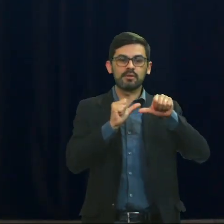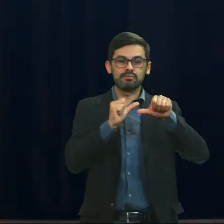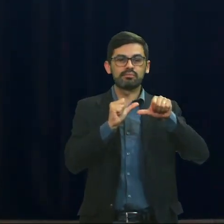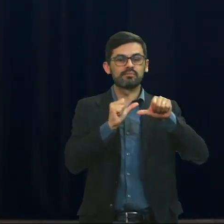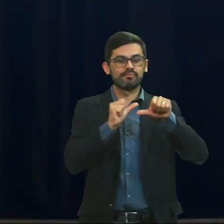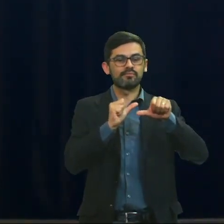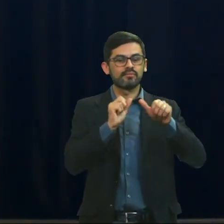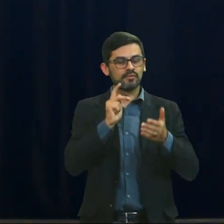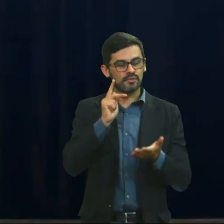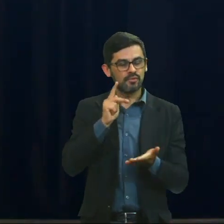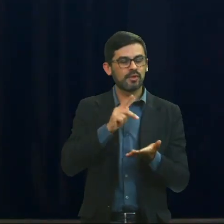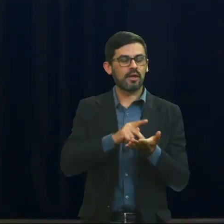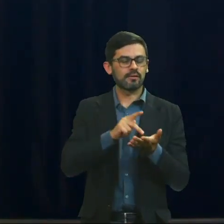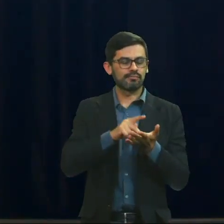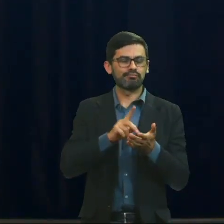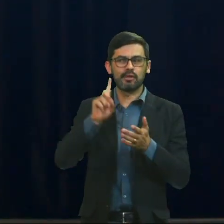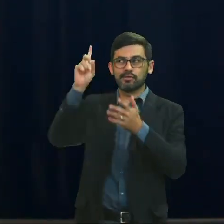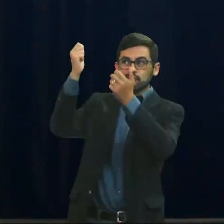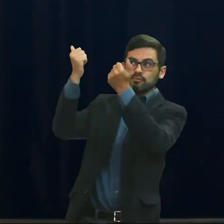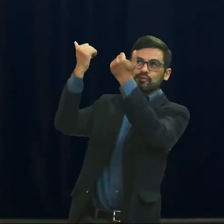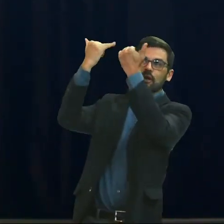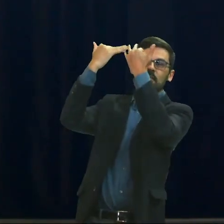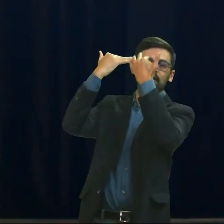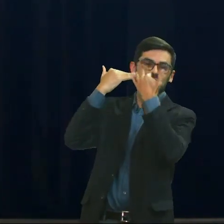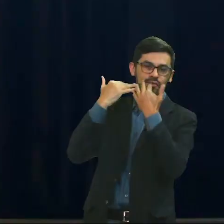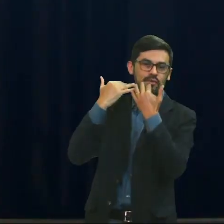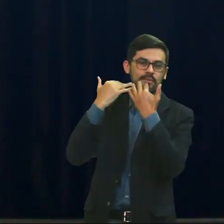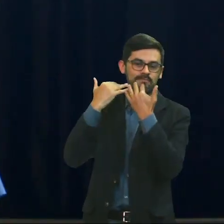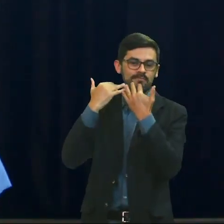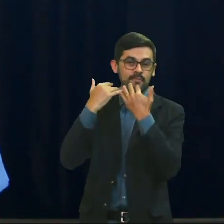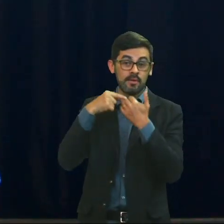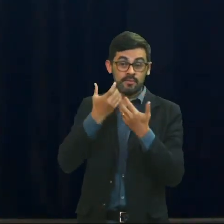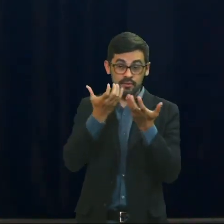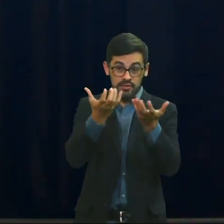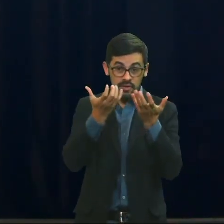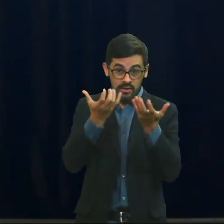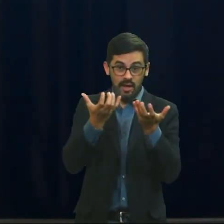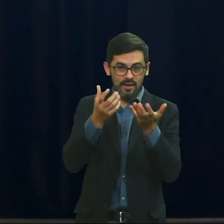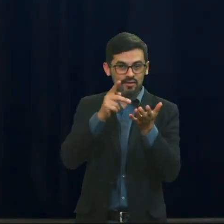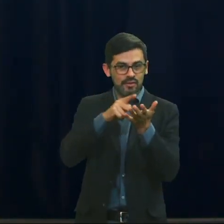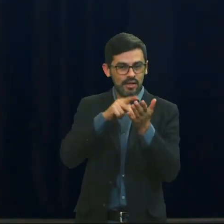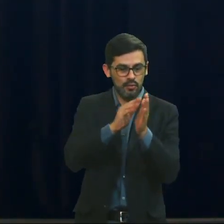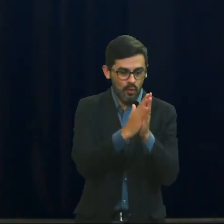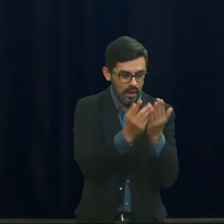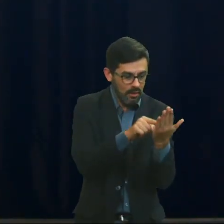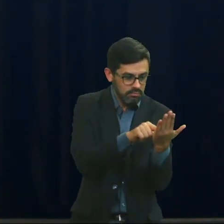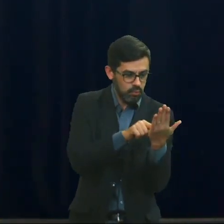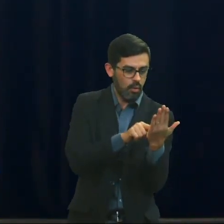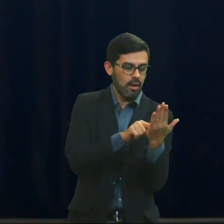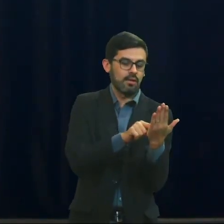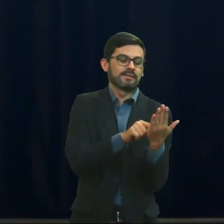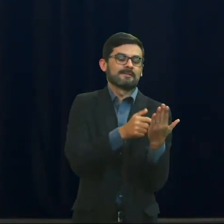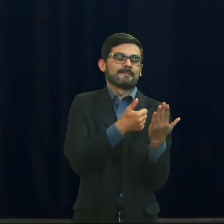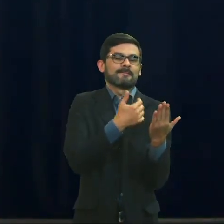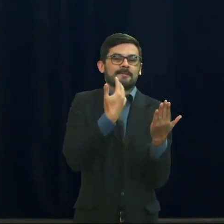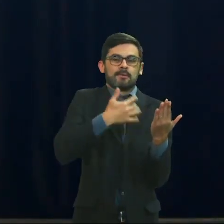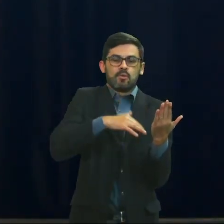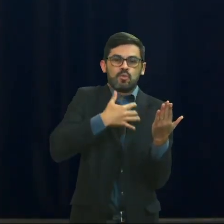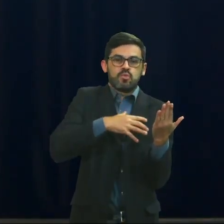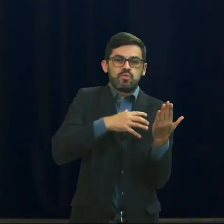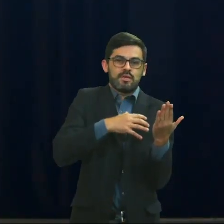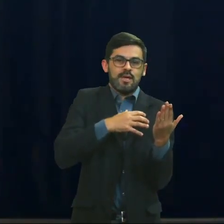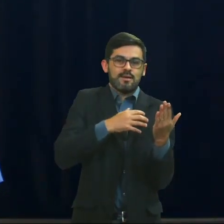nós somos abençoados por Deus. Quem quer olhar no espelho da palavra, quer pôr a vida